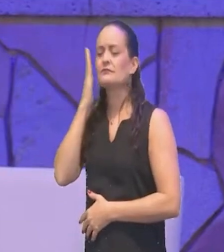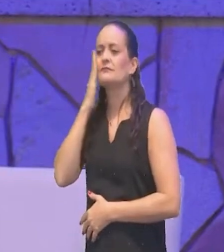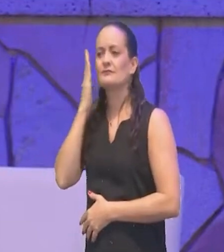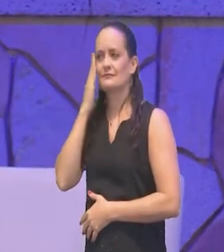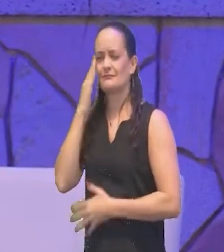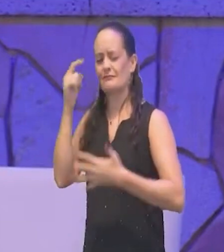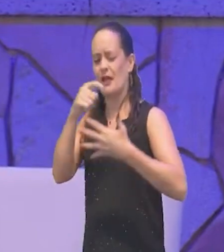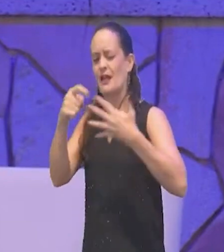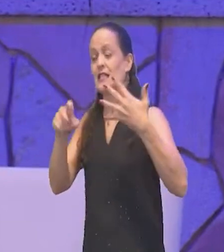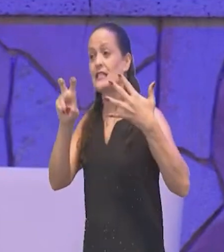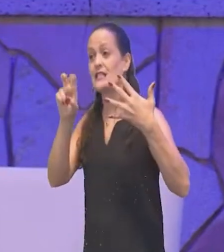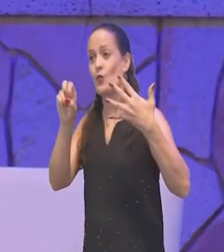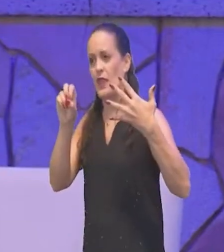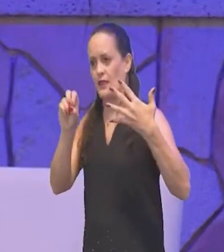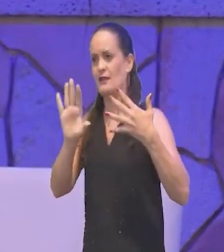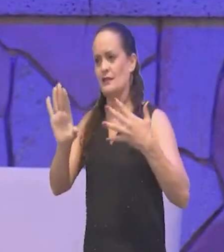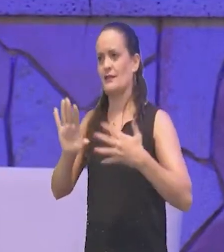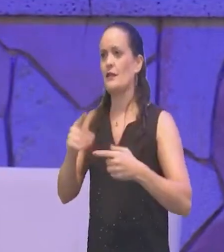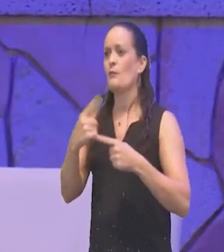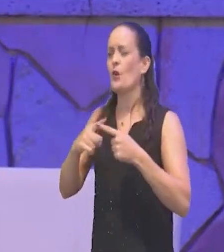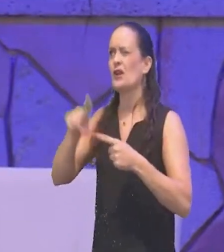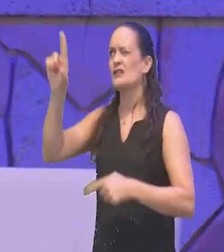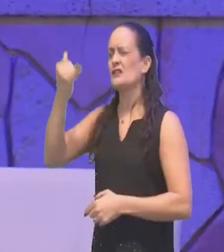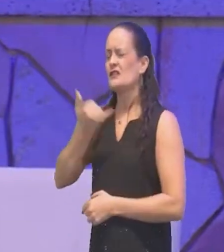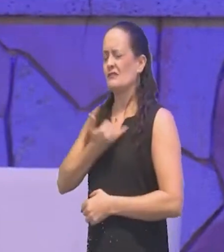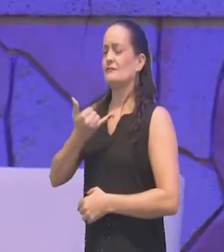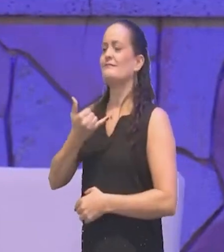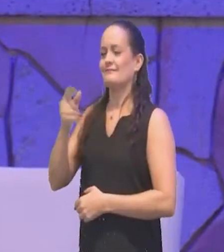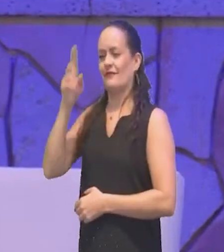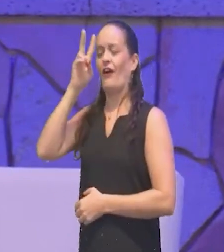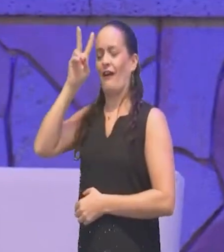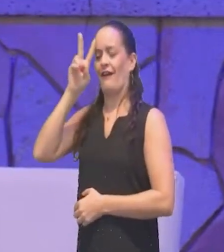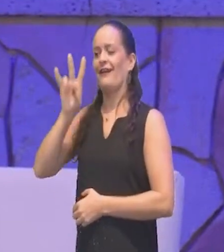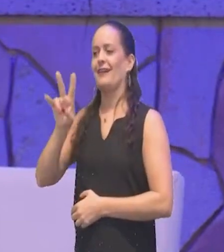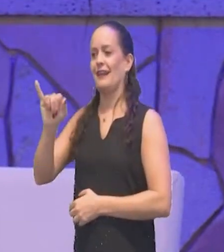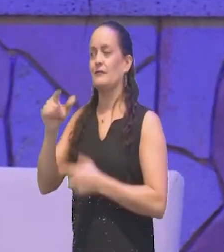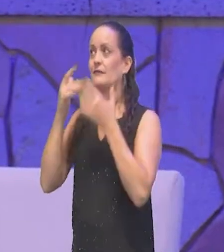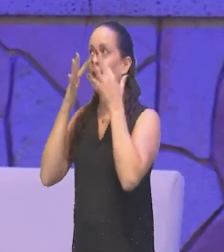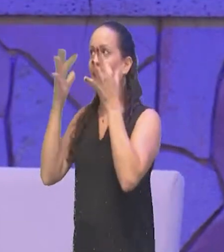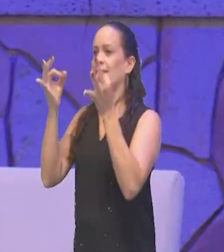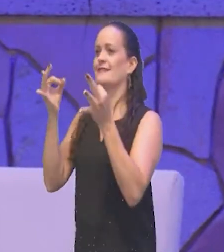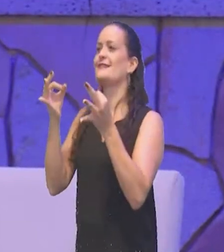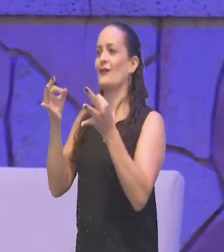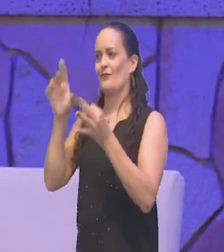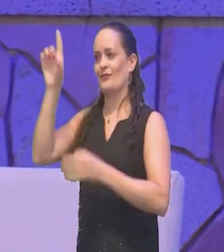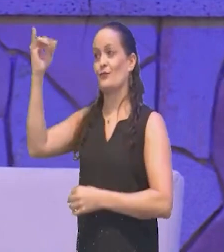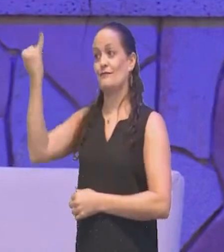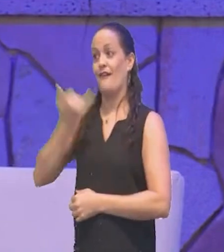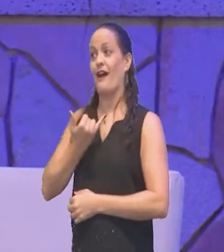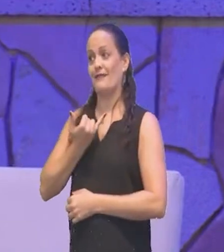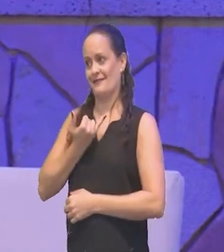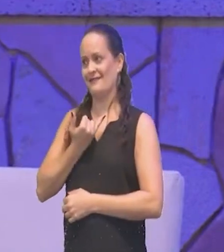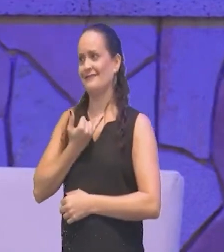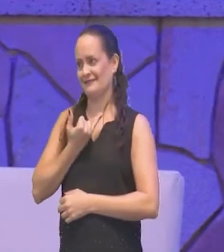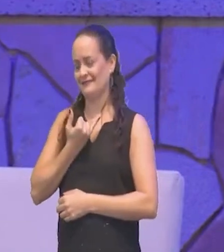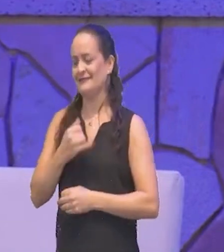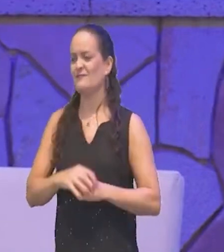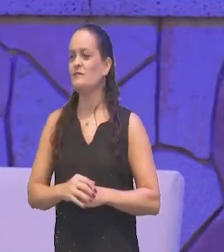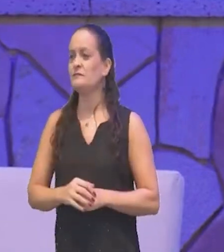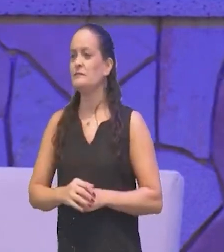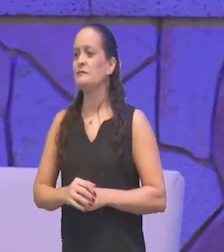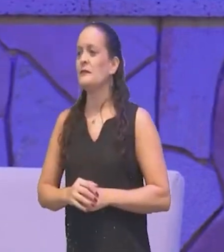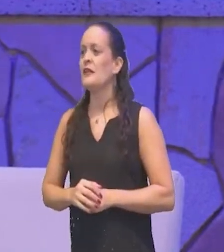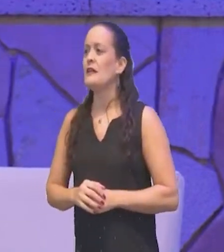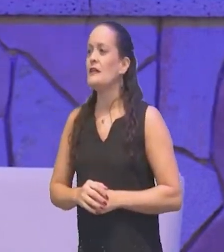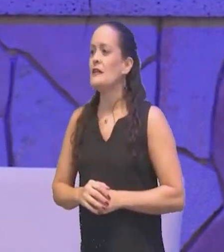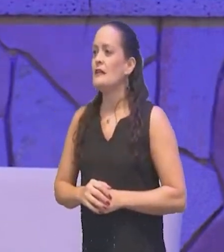coração, porque quando a inspiração vem, a gente precisa de fato estar atentos àquilo que está sendo dito. E ouvir